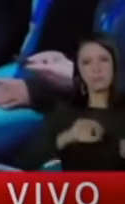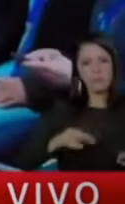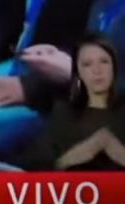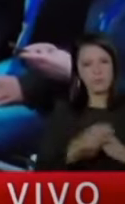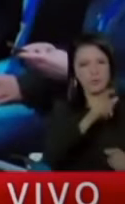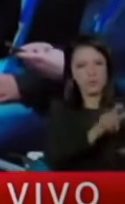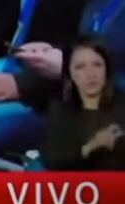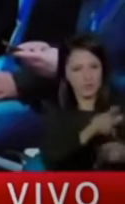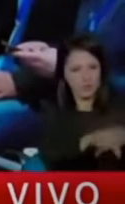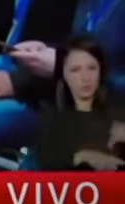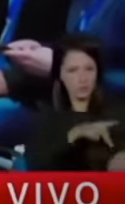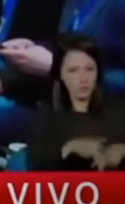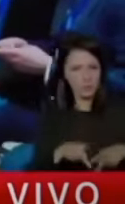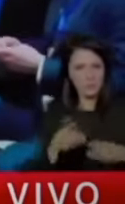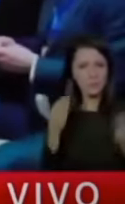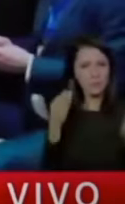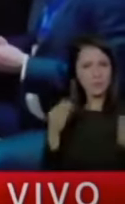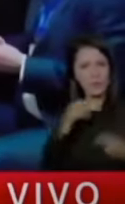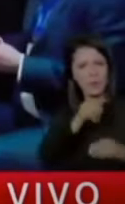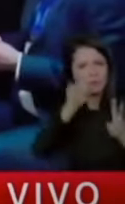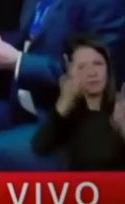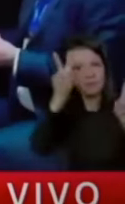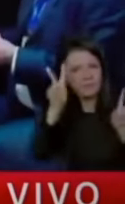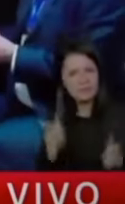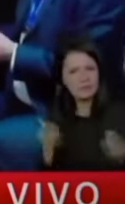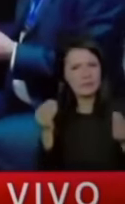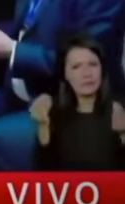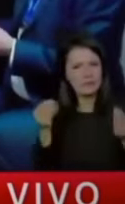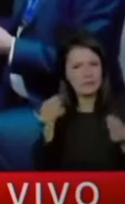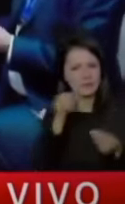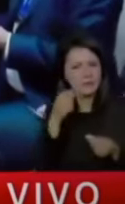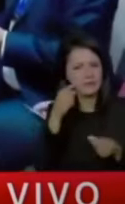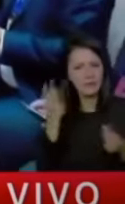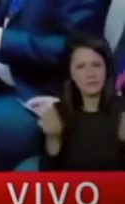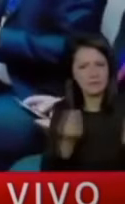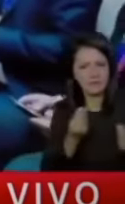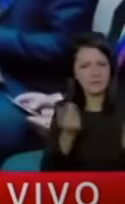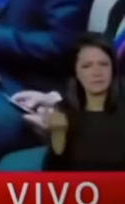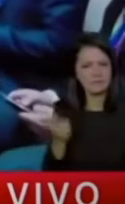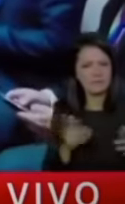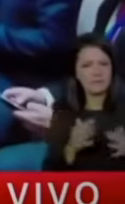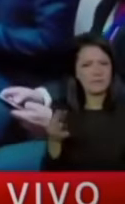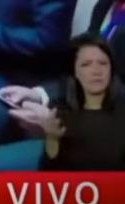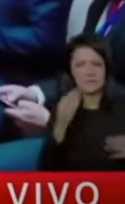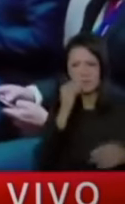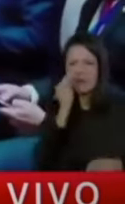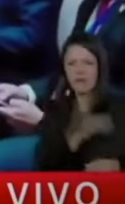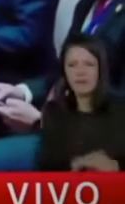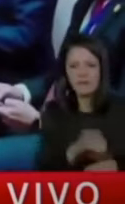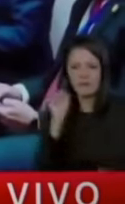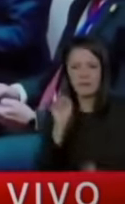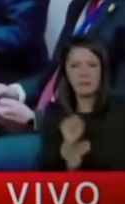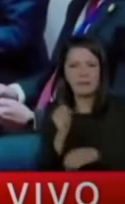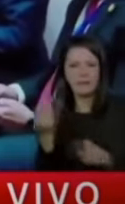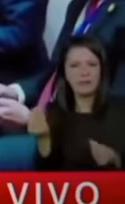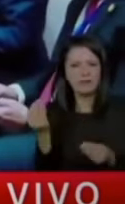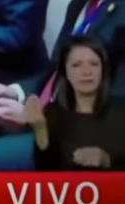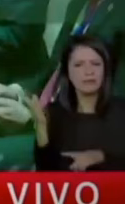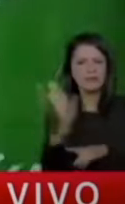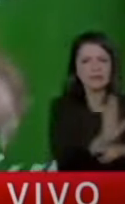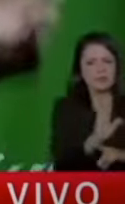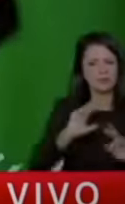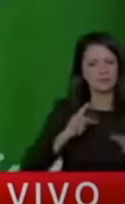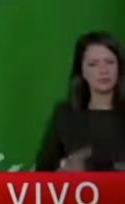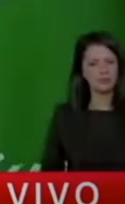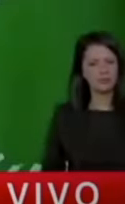visão agora de Lula então uma pessoa pró Palestina somente contrário a Israel o Itamarati também não quer essa imagem agora é